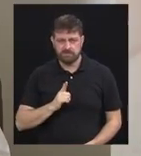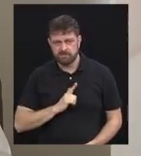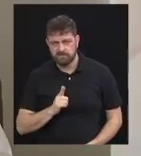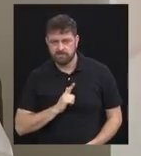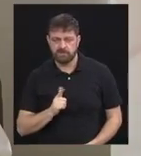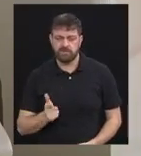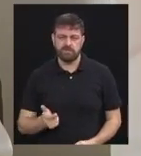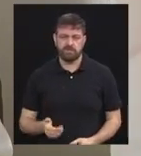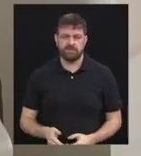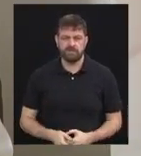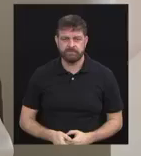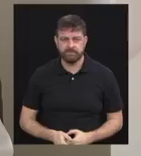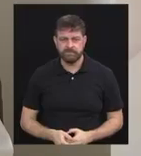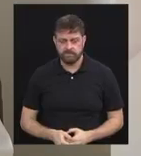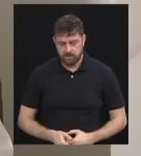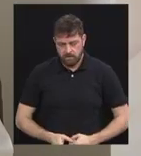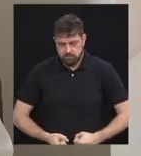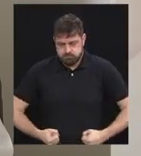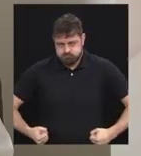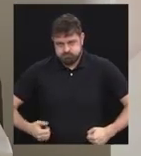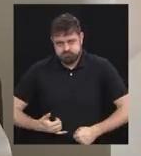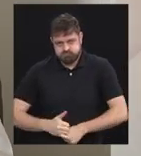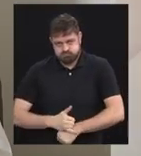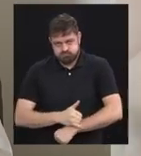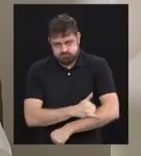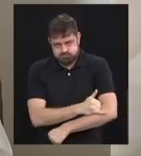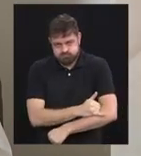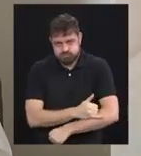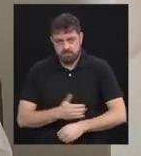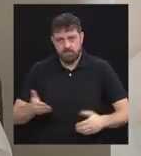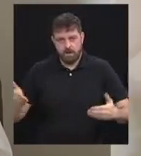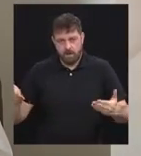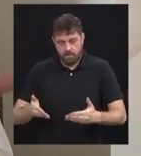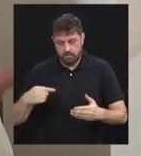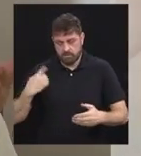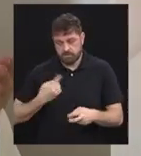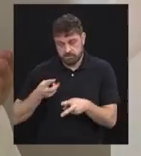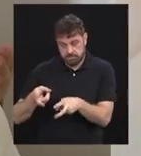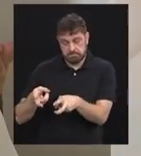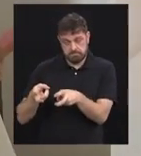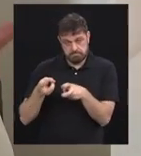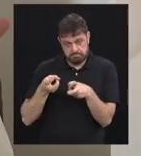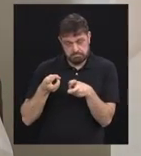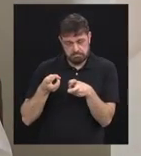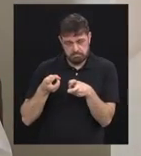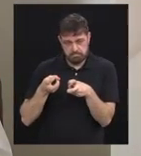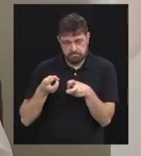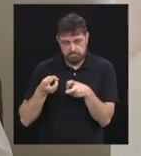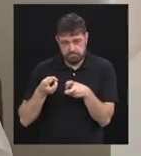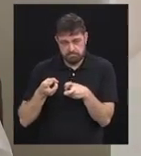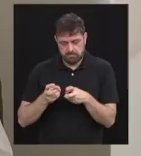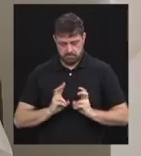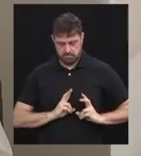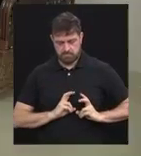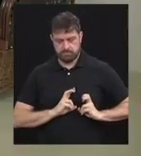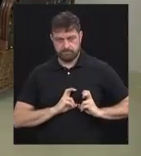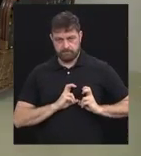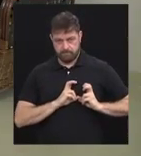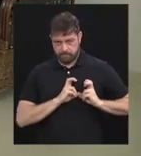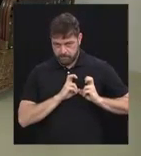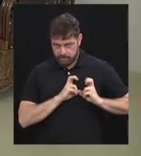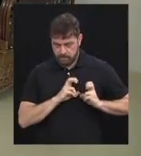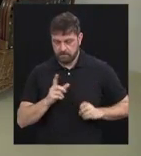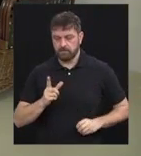um excesso de peso, hoje em dia a gente percebe que o câncer de mama